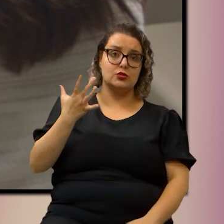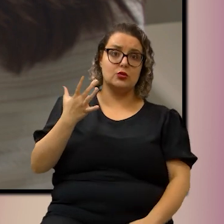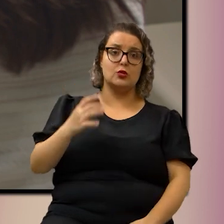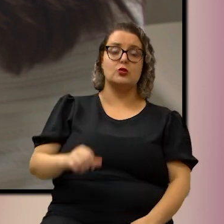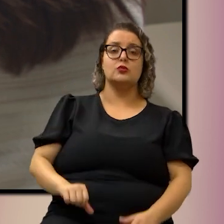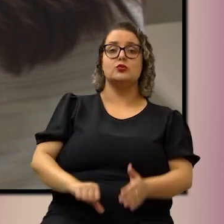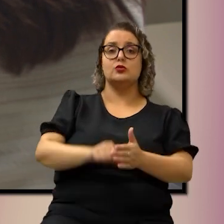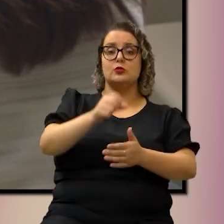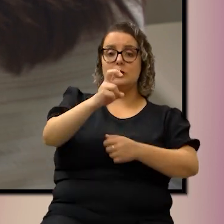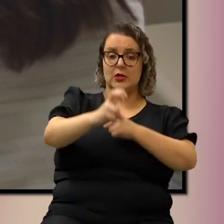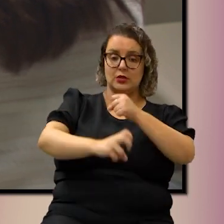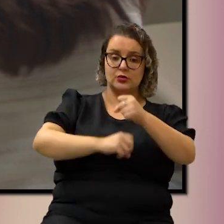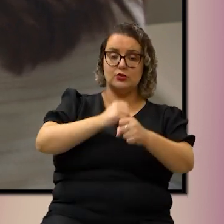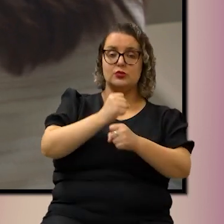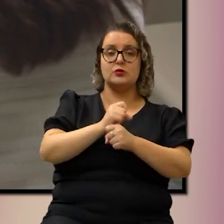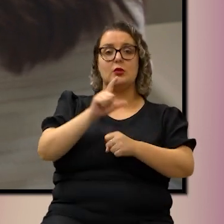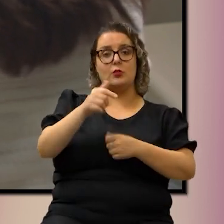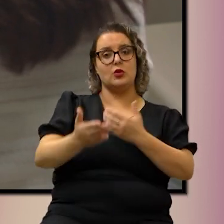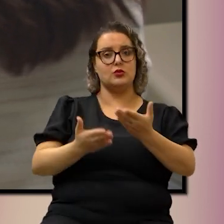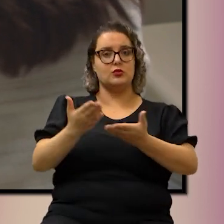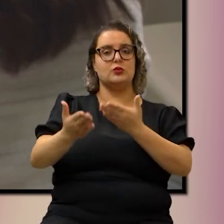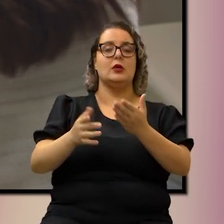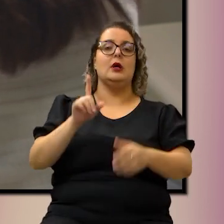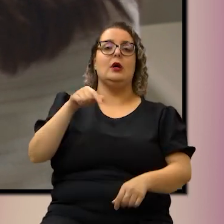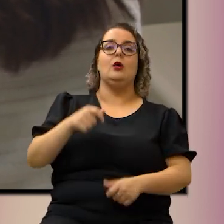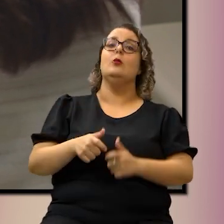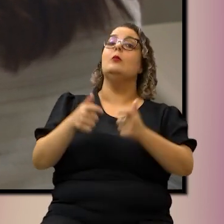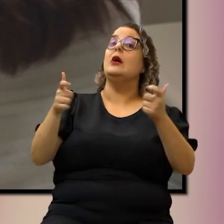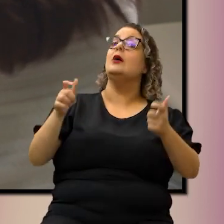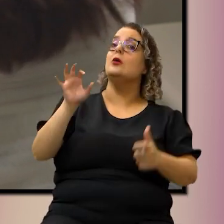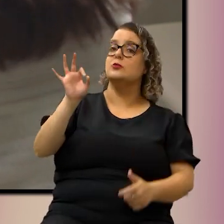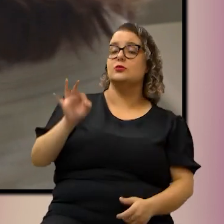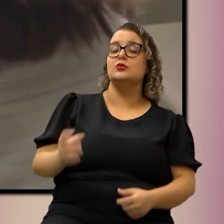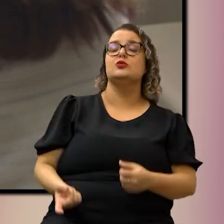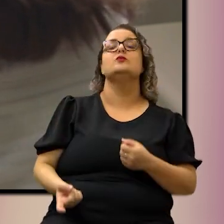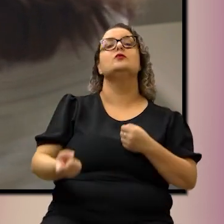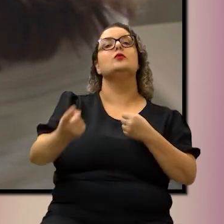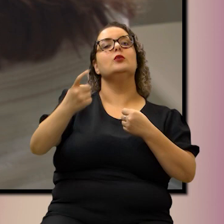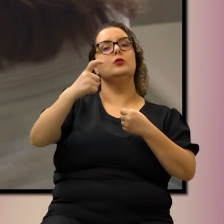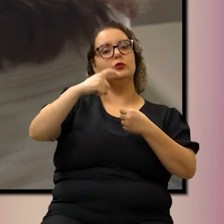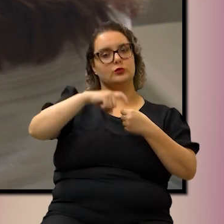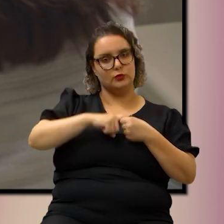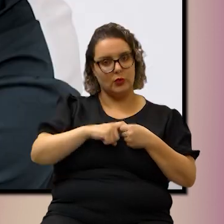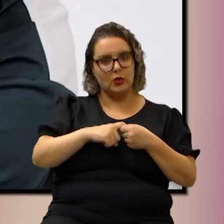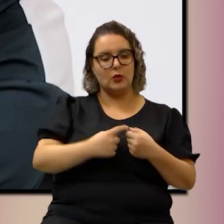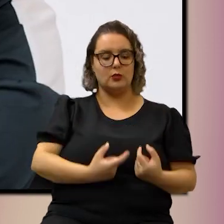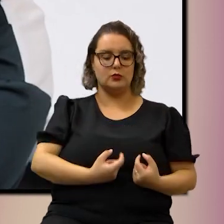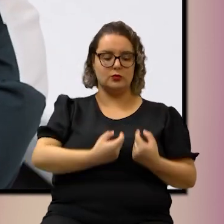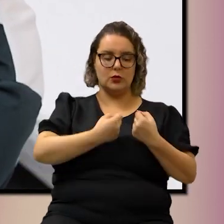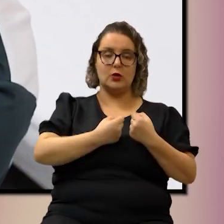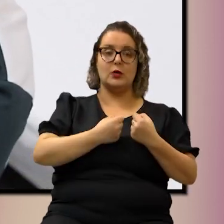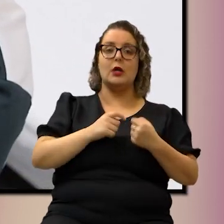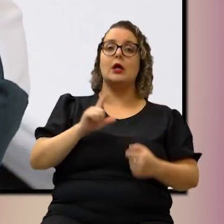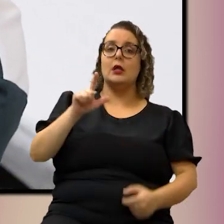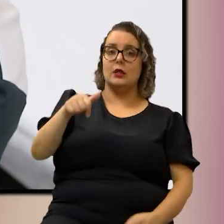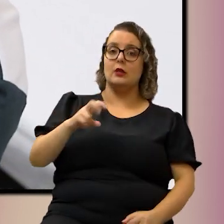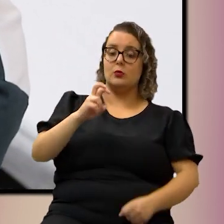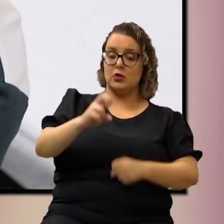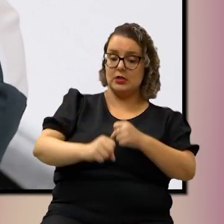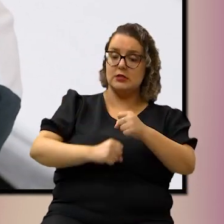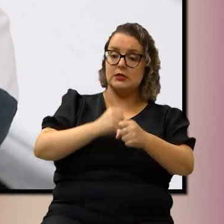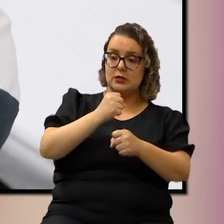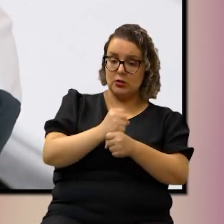Os primeiros 5 anos após o tratamento é o momento de maior chance de recidiva, que é o câncer voltar. Passado